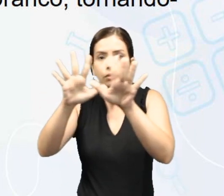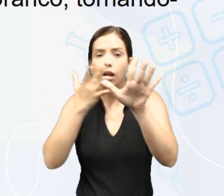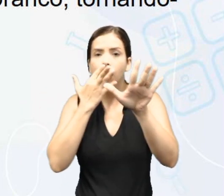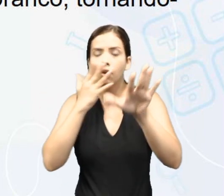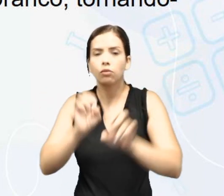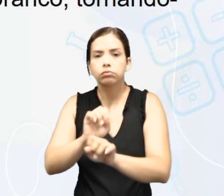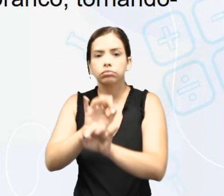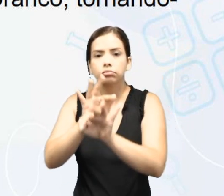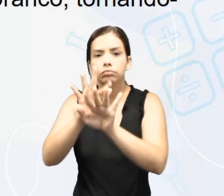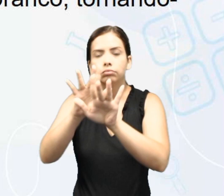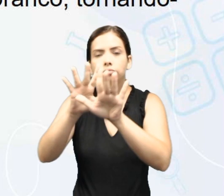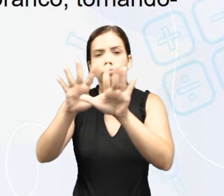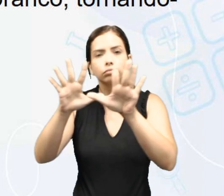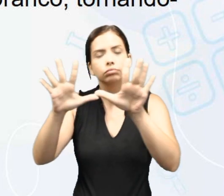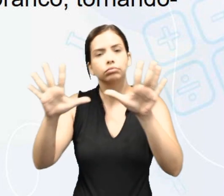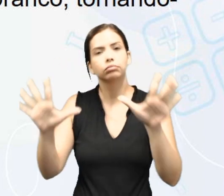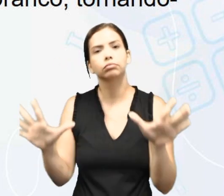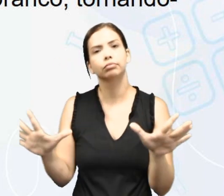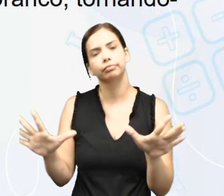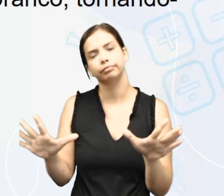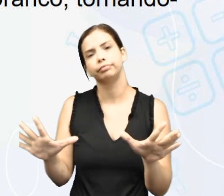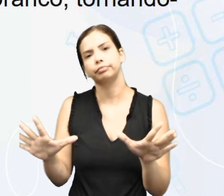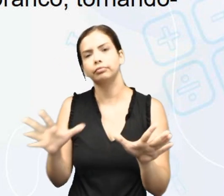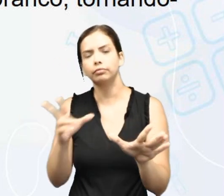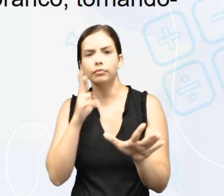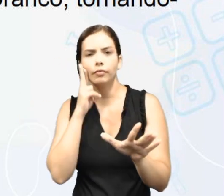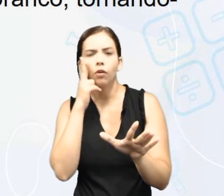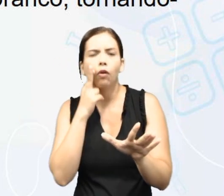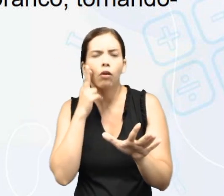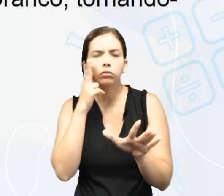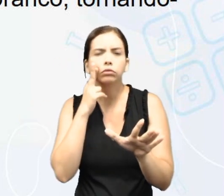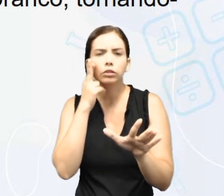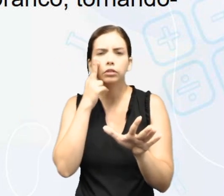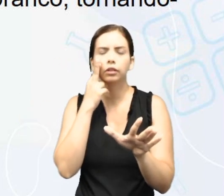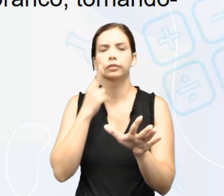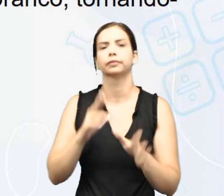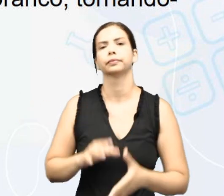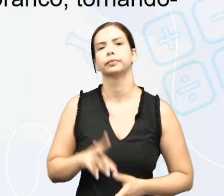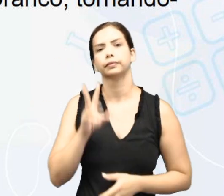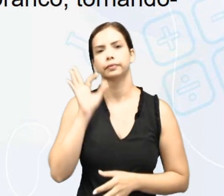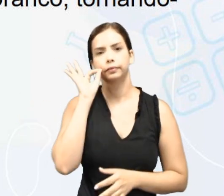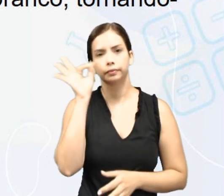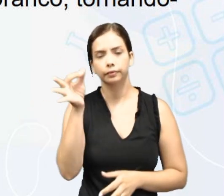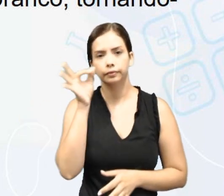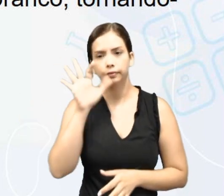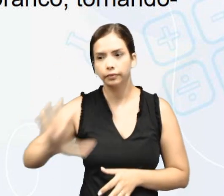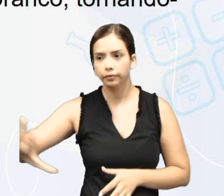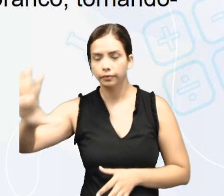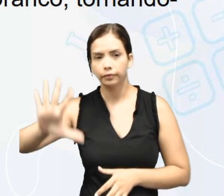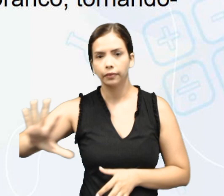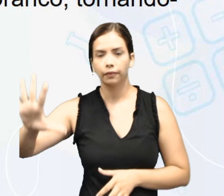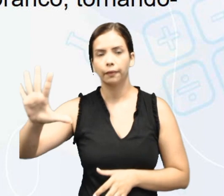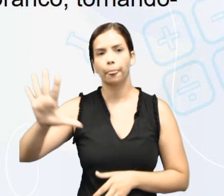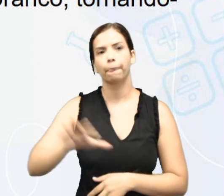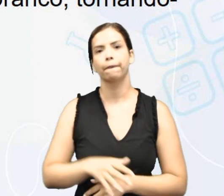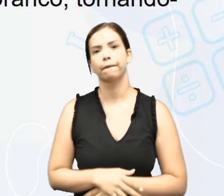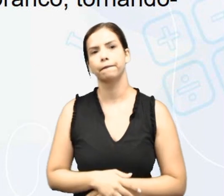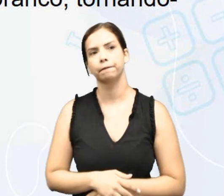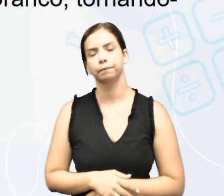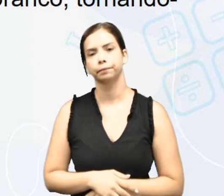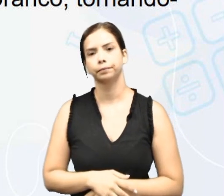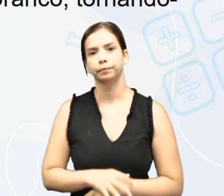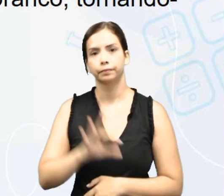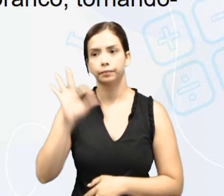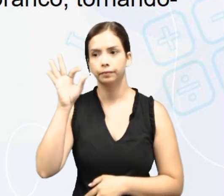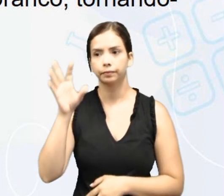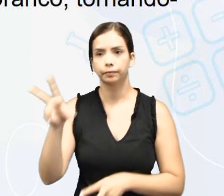Já um tonzinho mais rosado. Como você vê aí, né? Nessa imagem, na foto. Então, se a gente observa